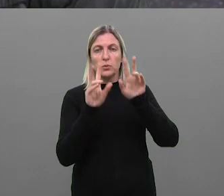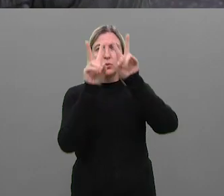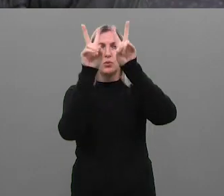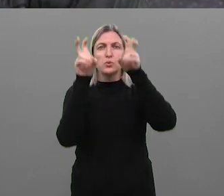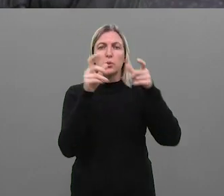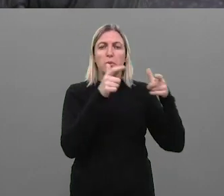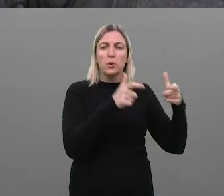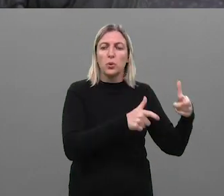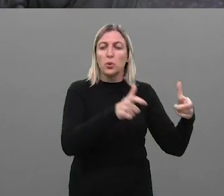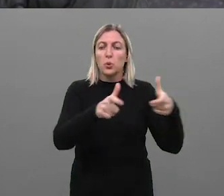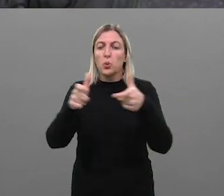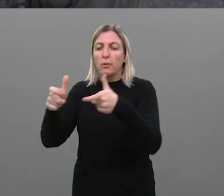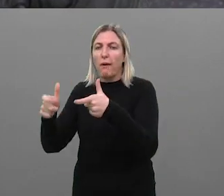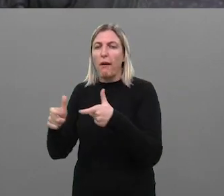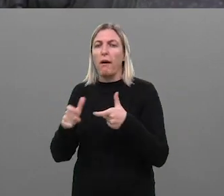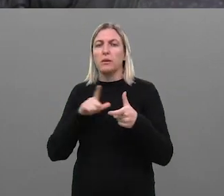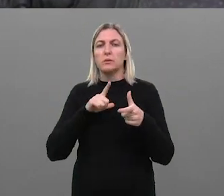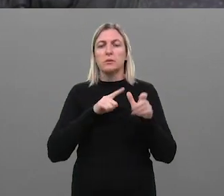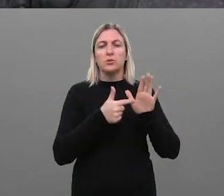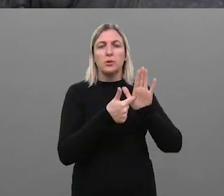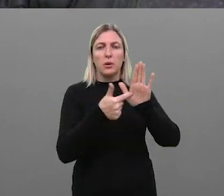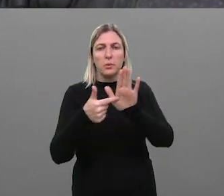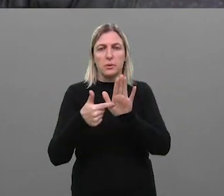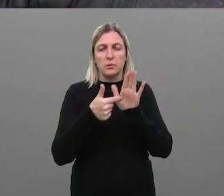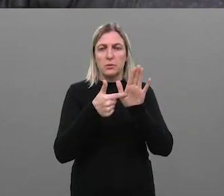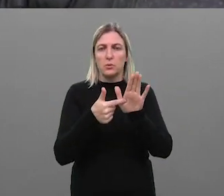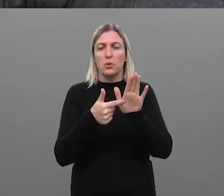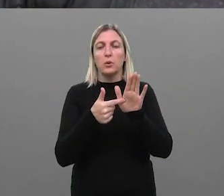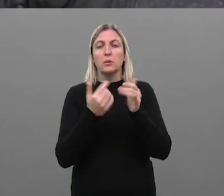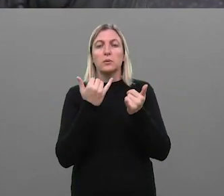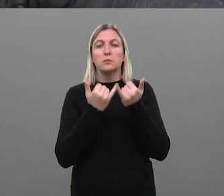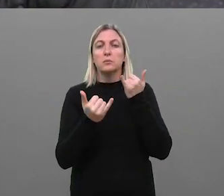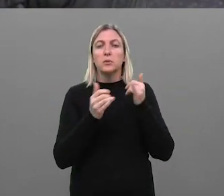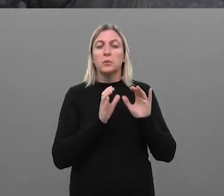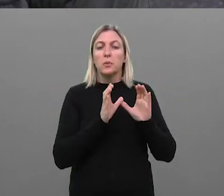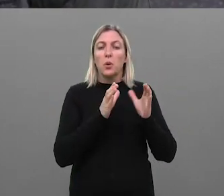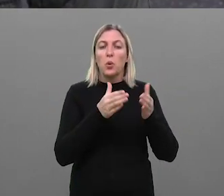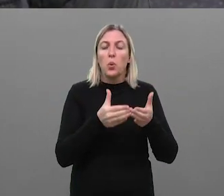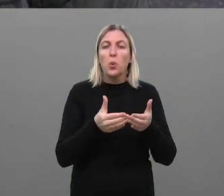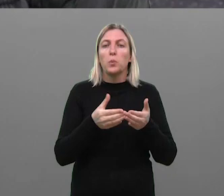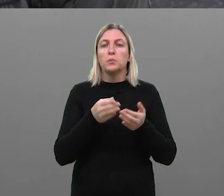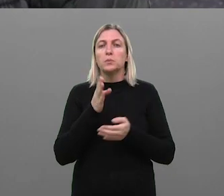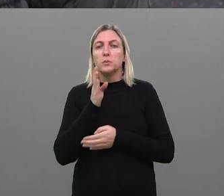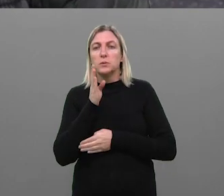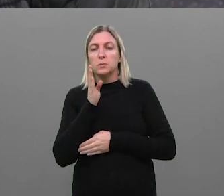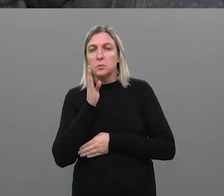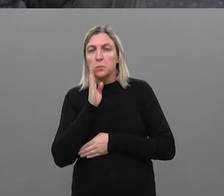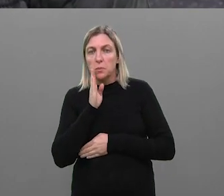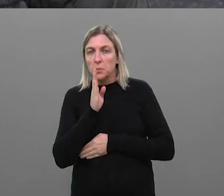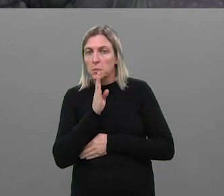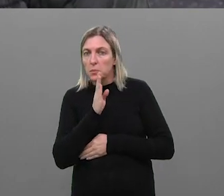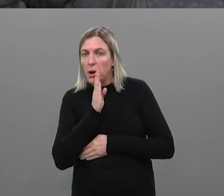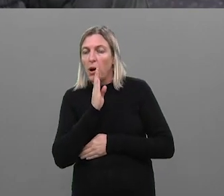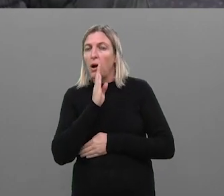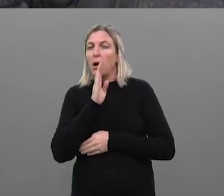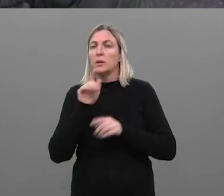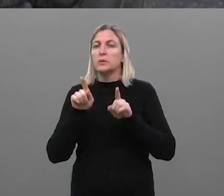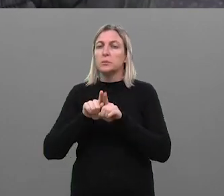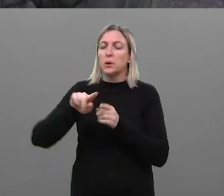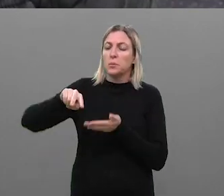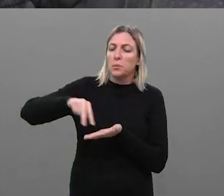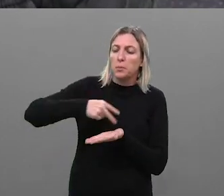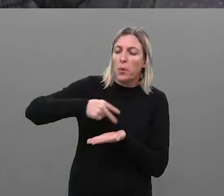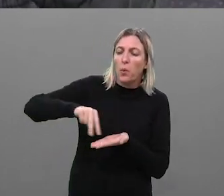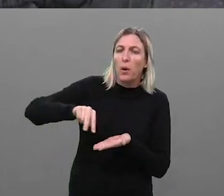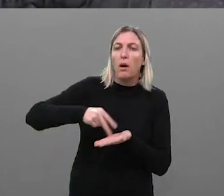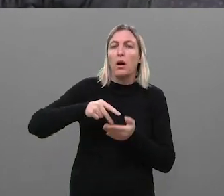né clubes bares boates salas de conscerto né ah e claro ao longo de cada período